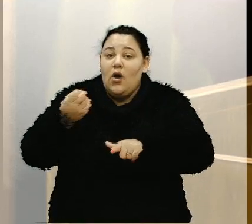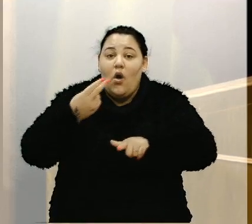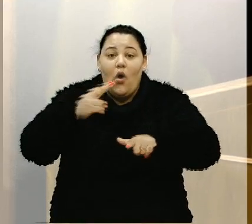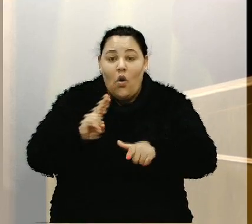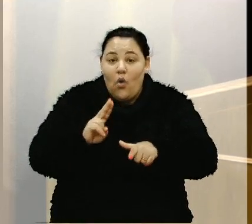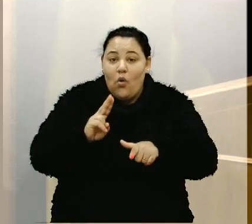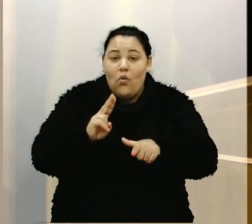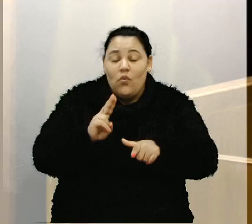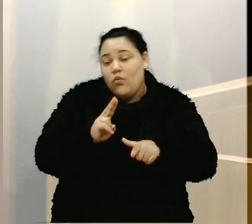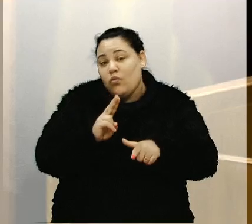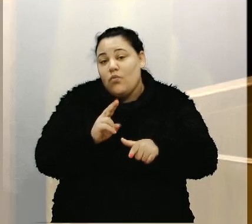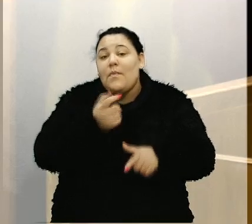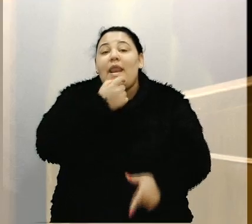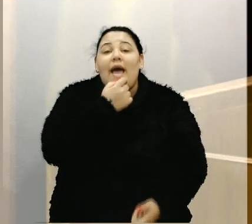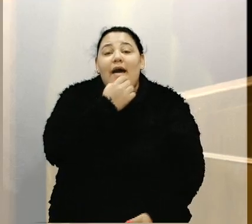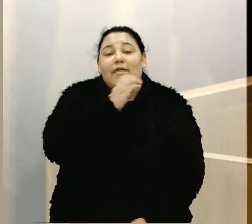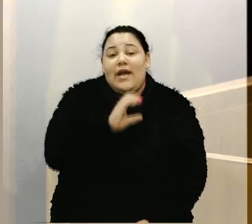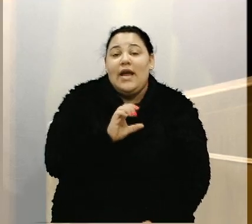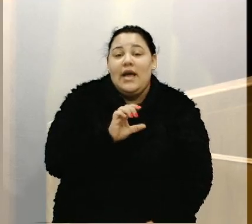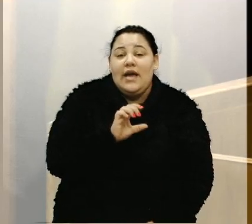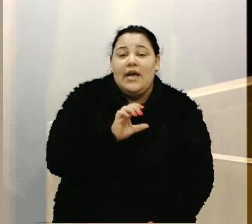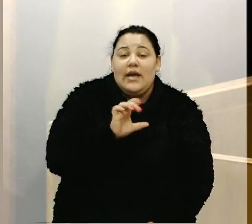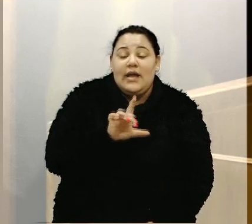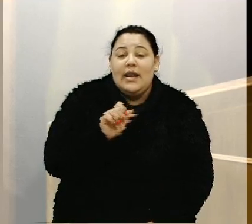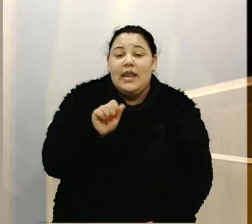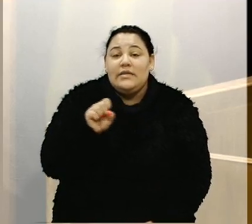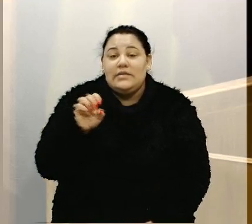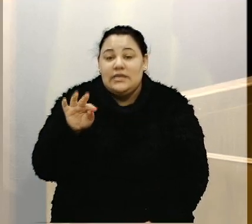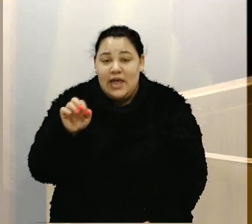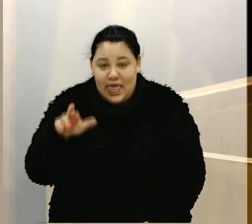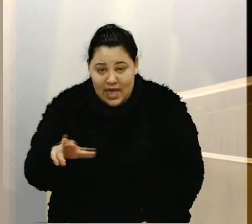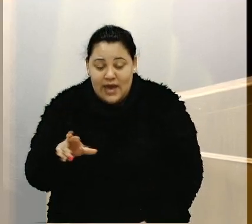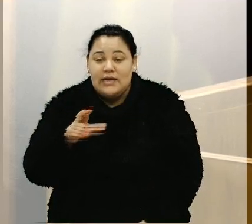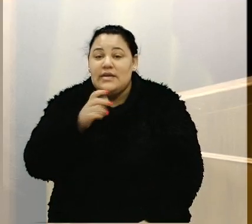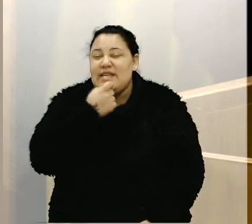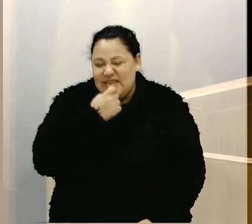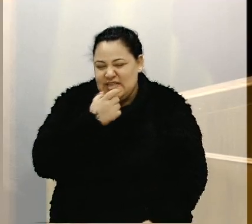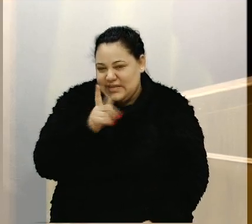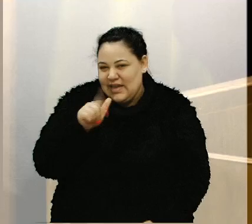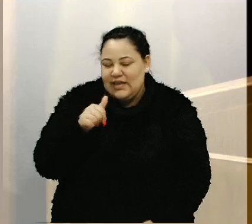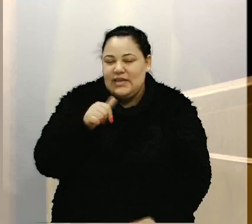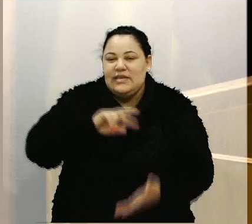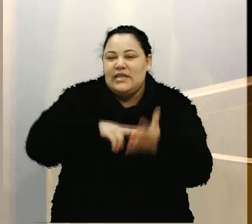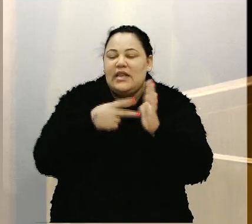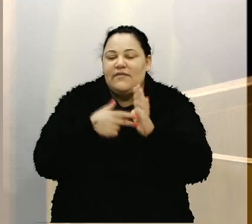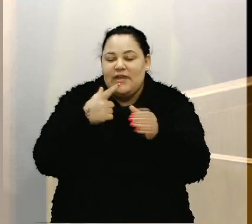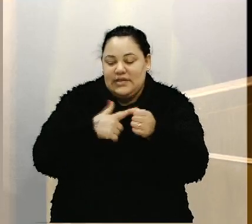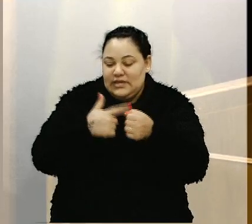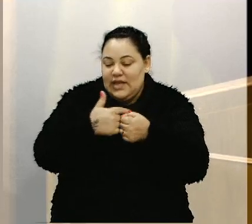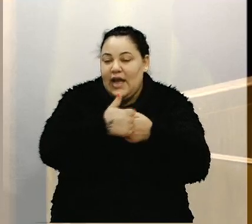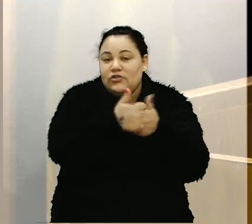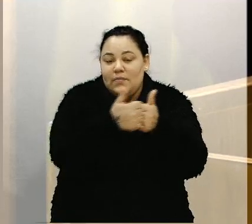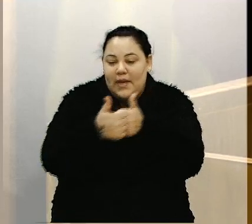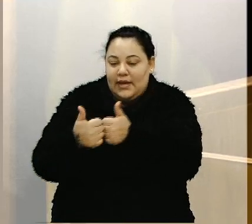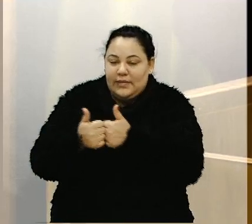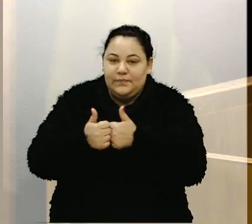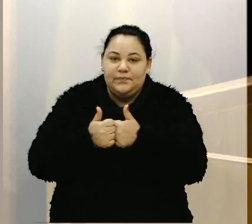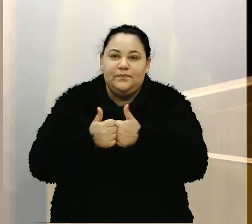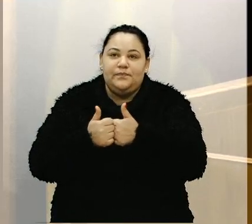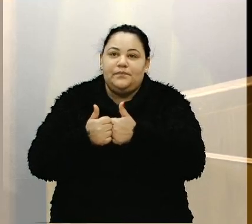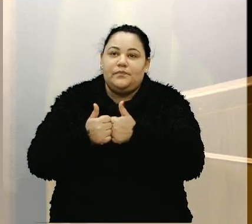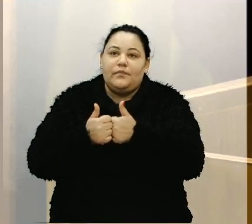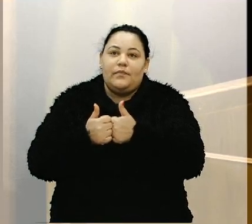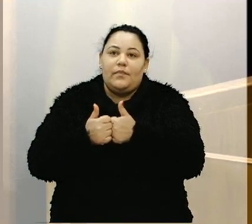próximas. Então, esse é o principal fim dessa lei. Ela tem um fim social e busca uma rede de colaboração